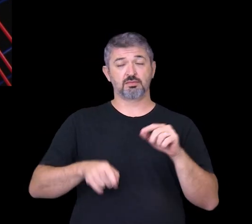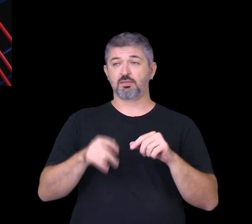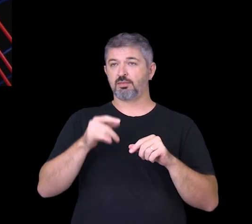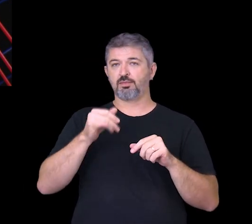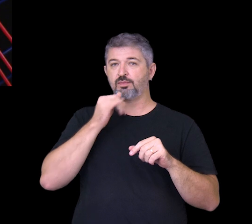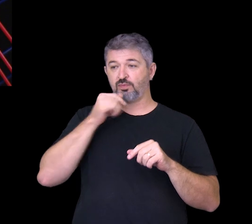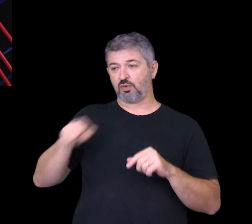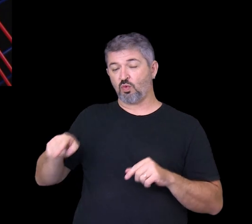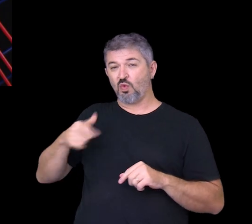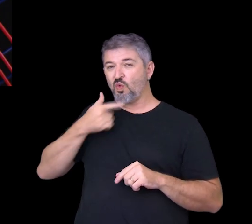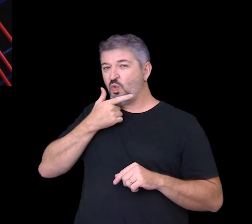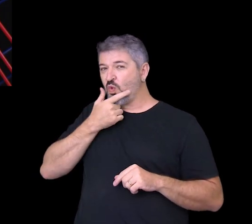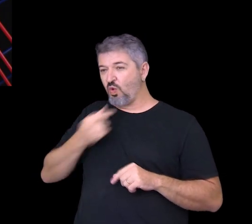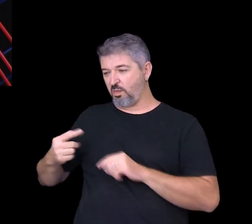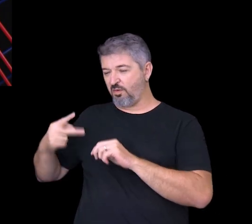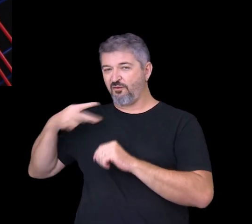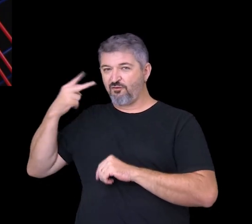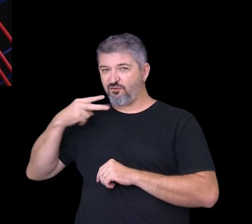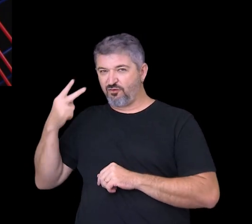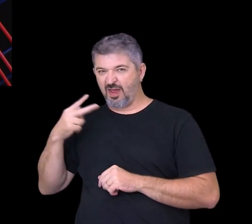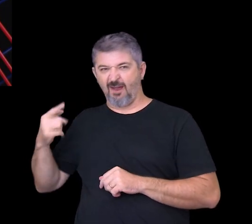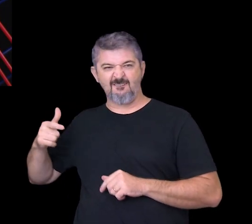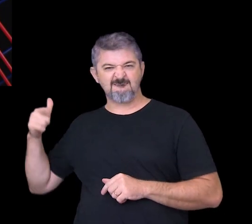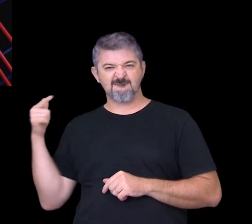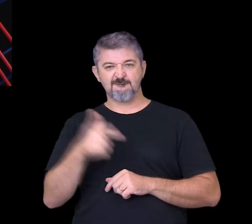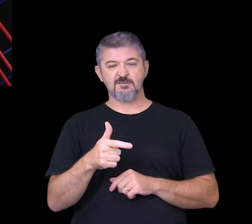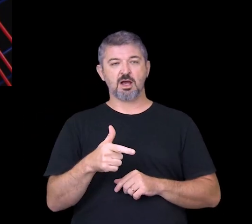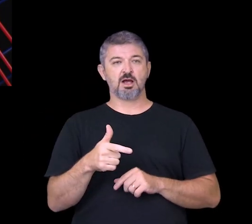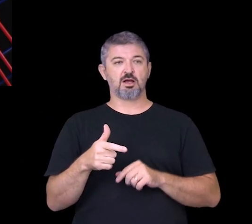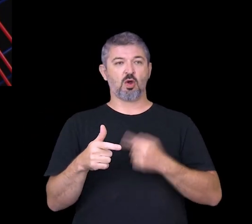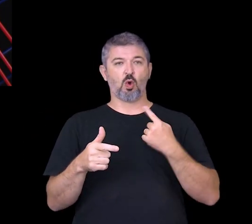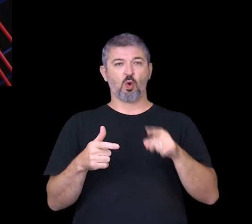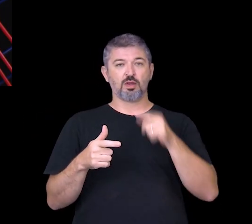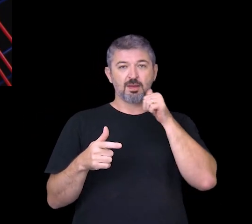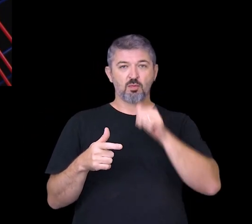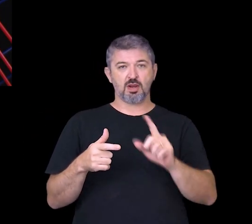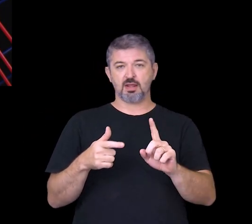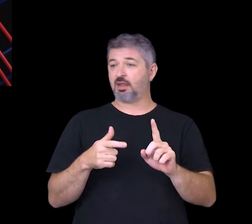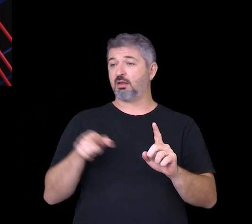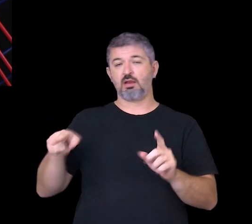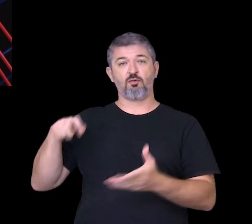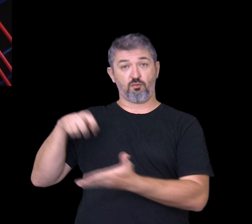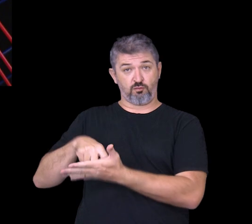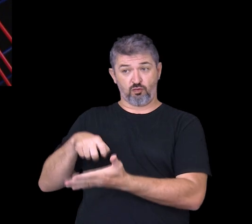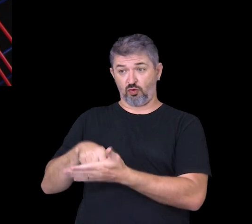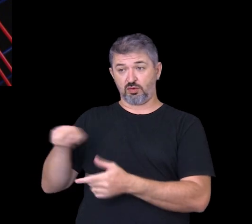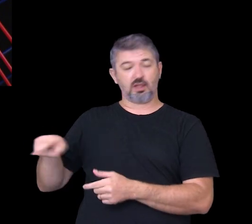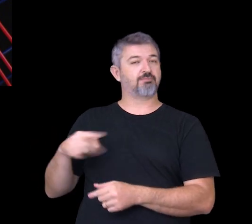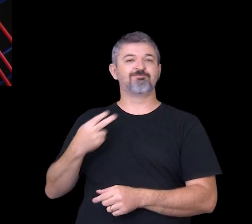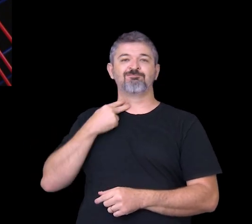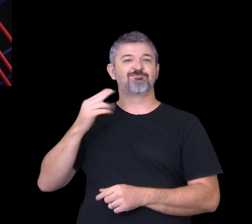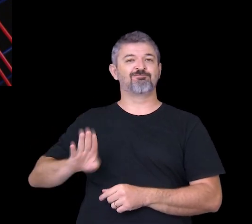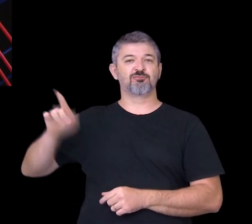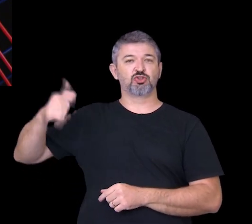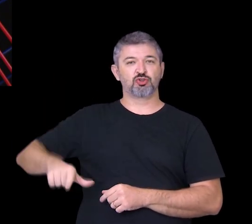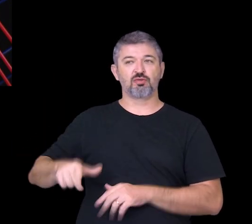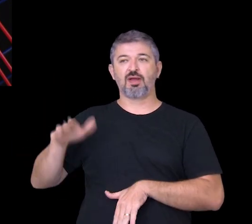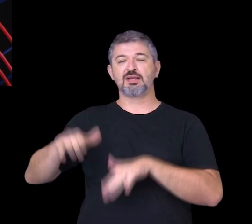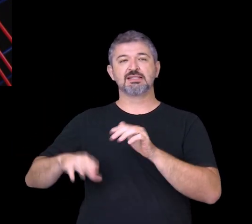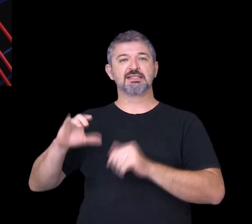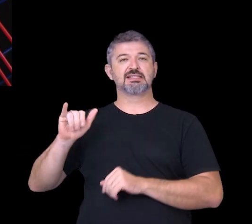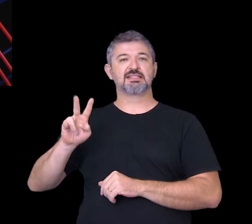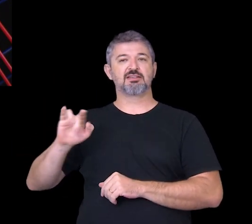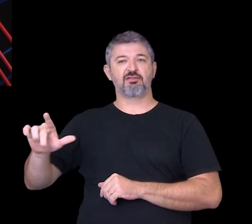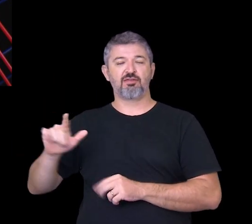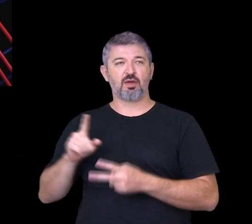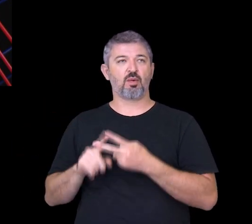impedindo aquele vereador que cometeu violência política de nem poder ser mais candidato, porque ele está condenado. condenado no crime, muitas vezes na área